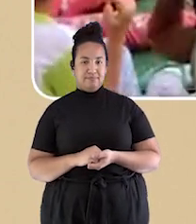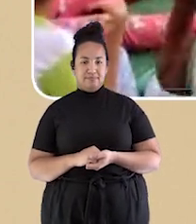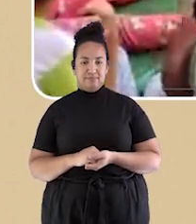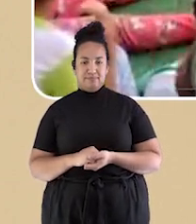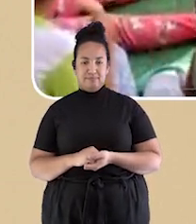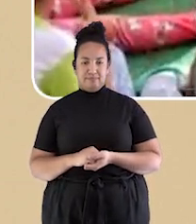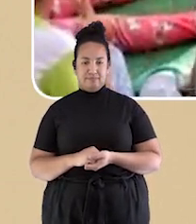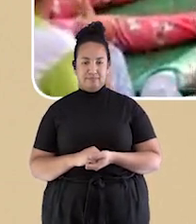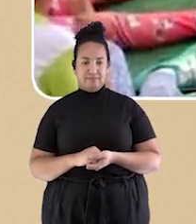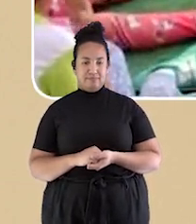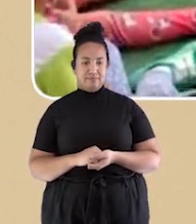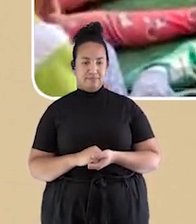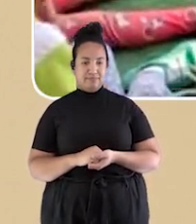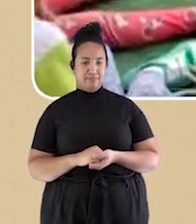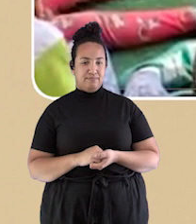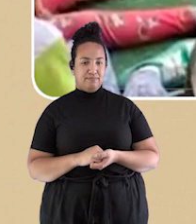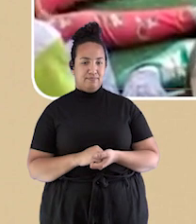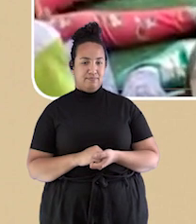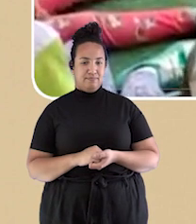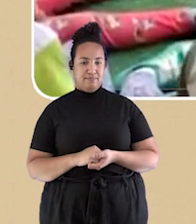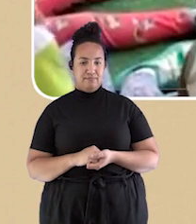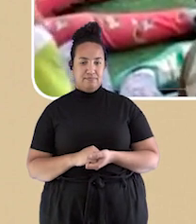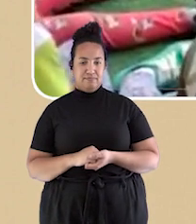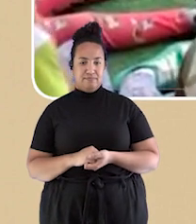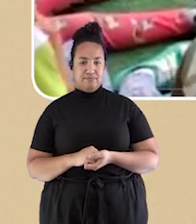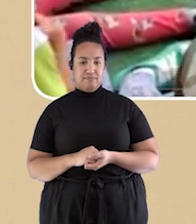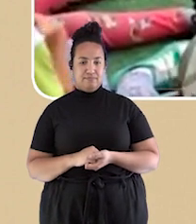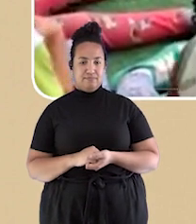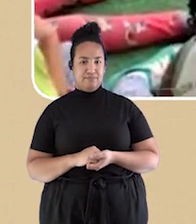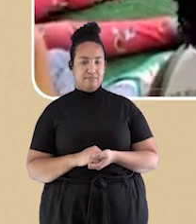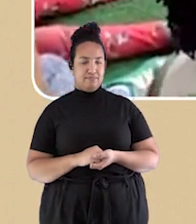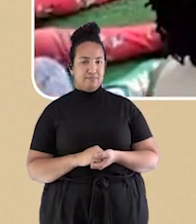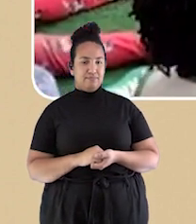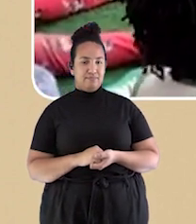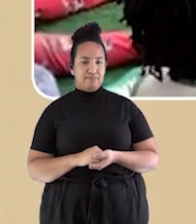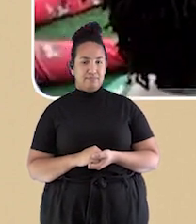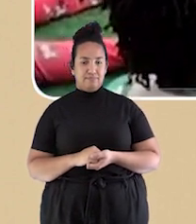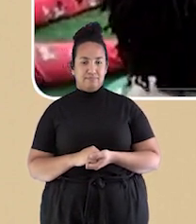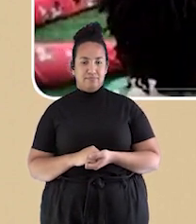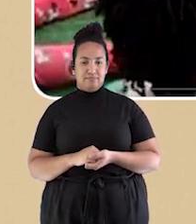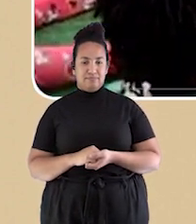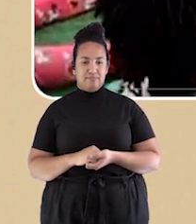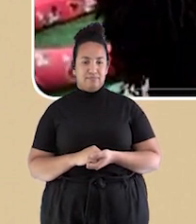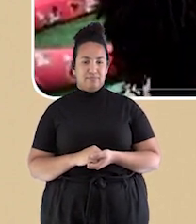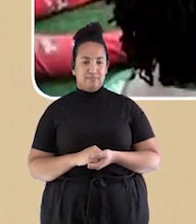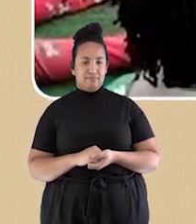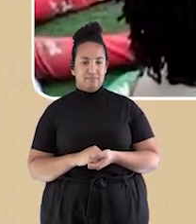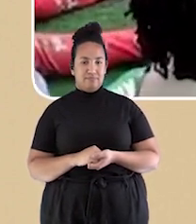Quando você...